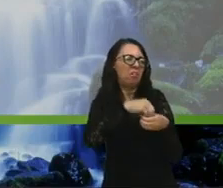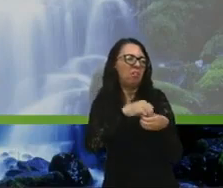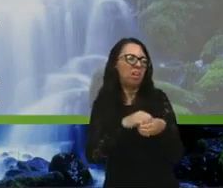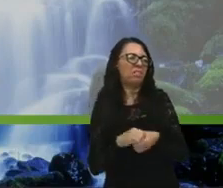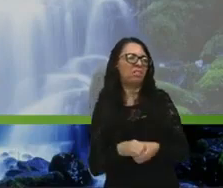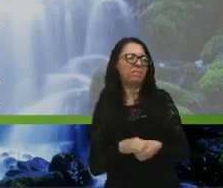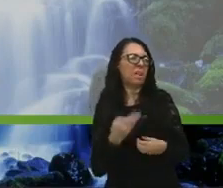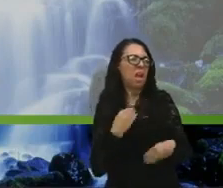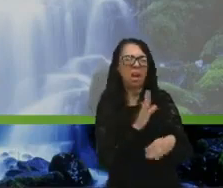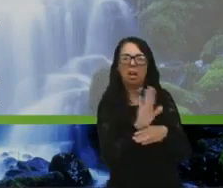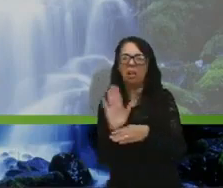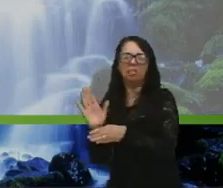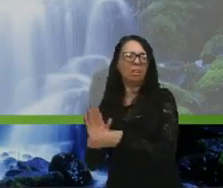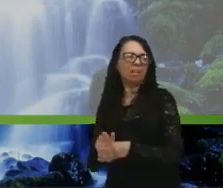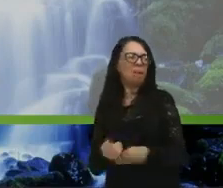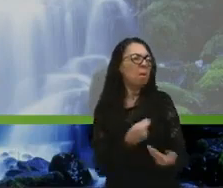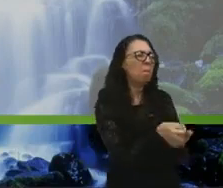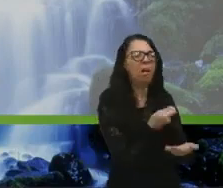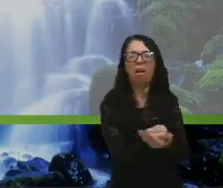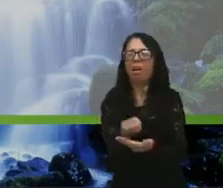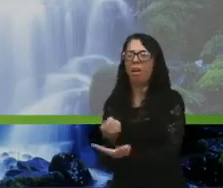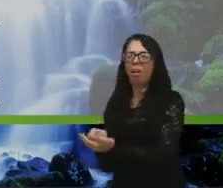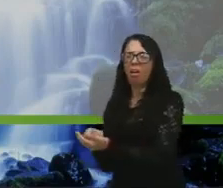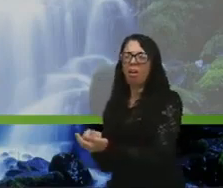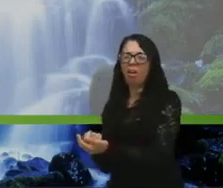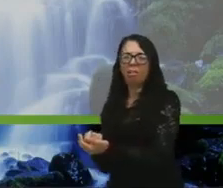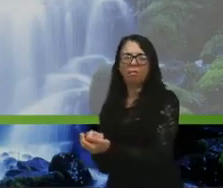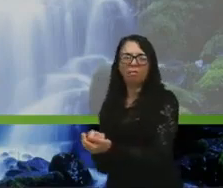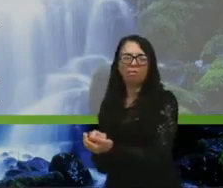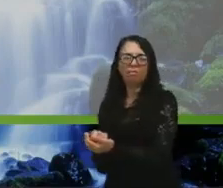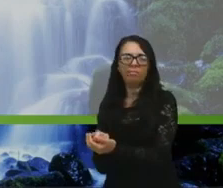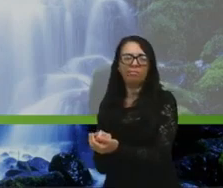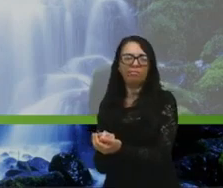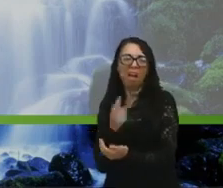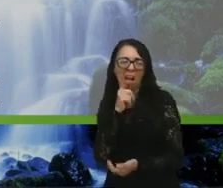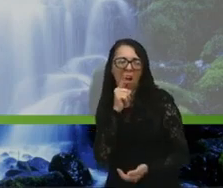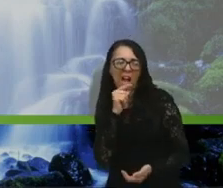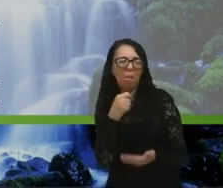nada. Está escondendo de quem? Está mentindo para quem? Para a igreja?